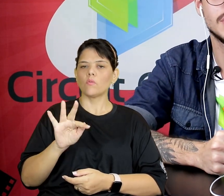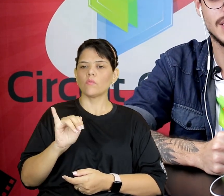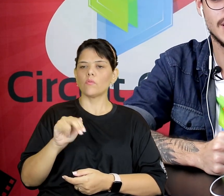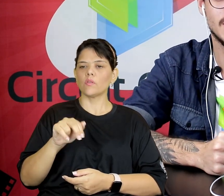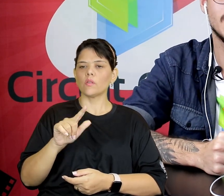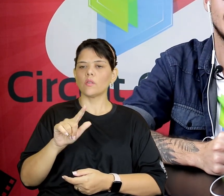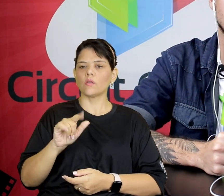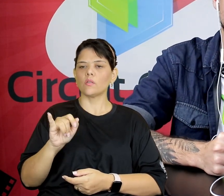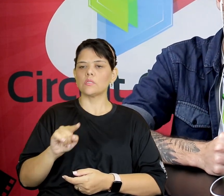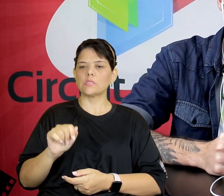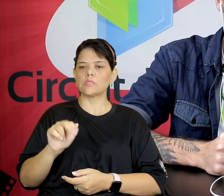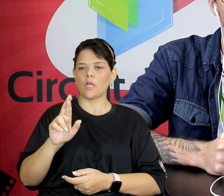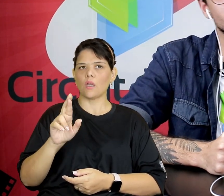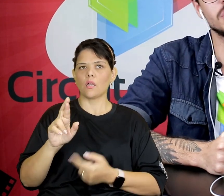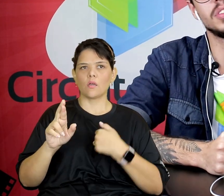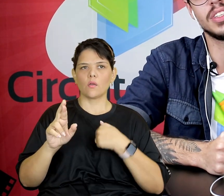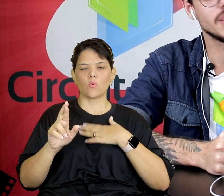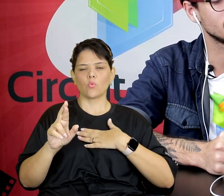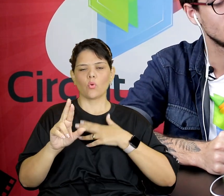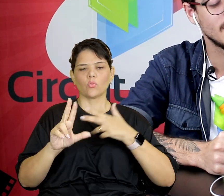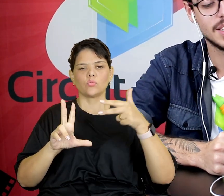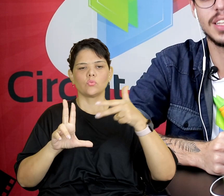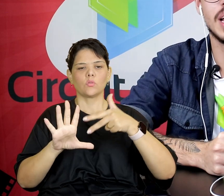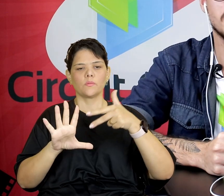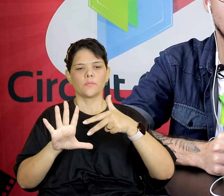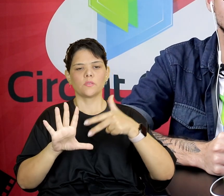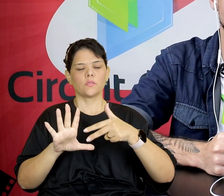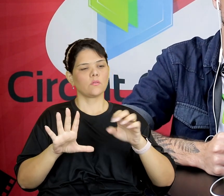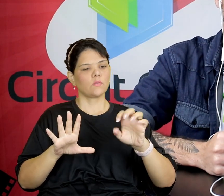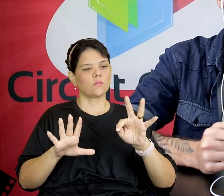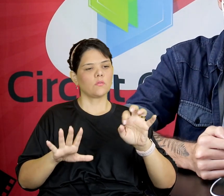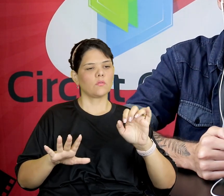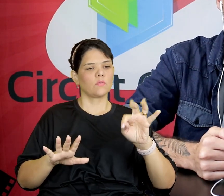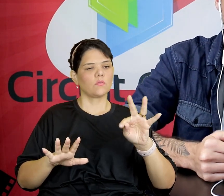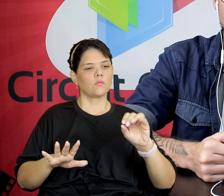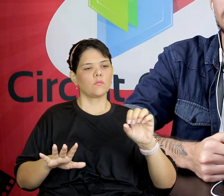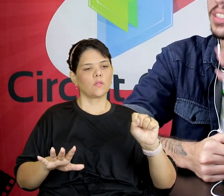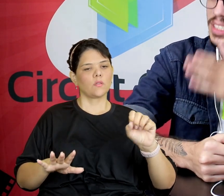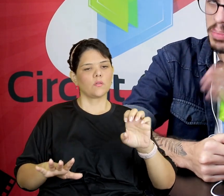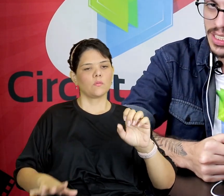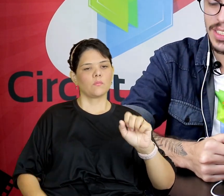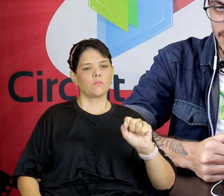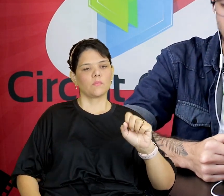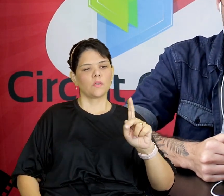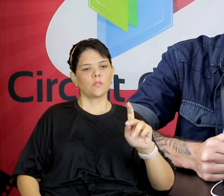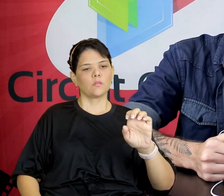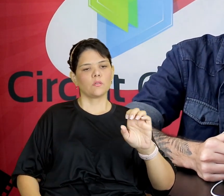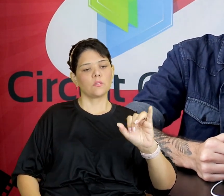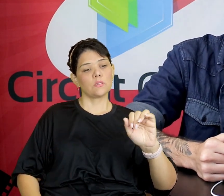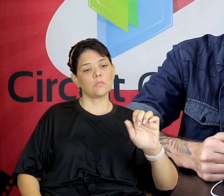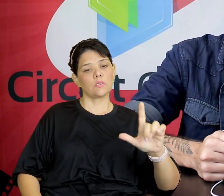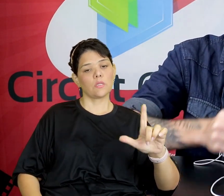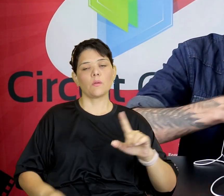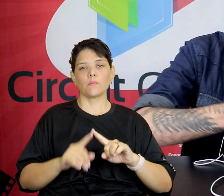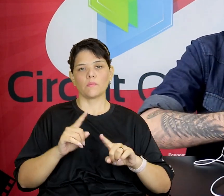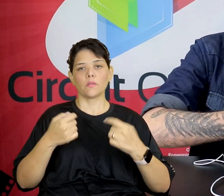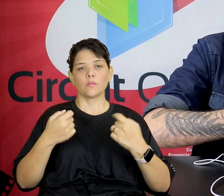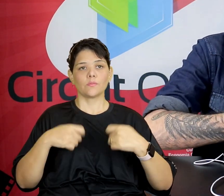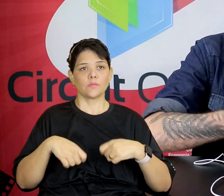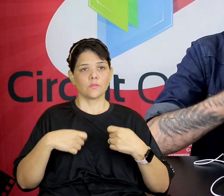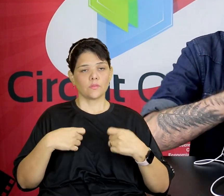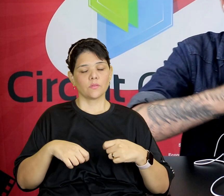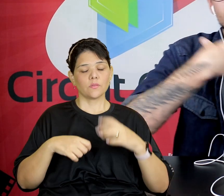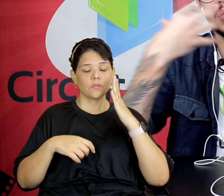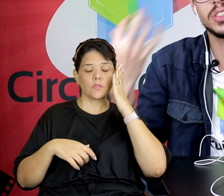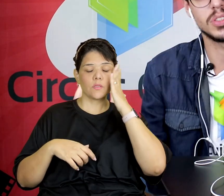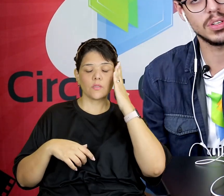gosto de fazer animação, eu gosto de tratar a imagem, beleza. Mas você precisa entender um pouco do processo, porque se você vai receber